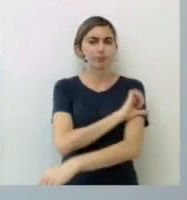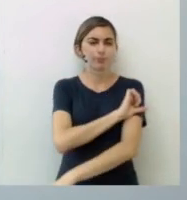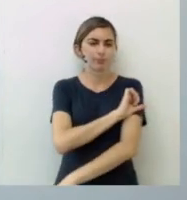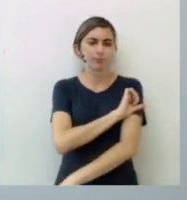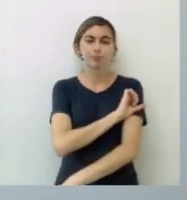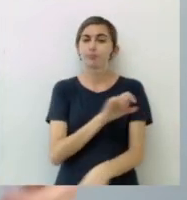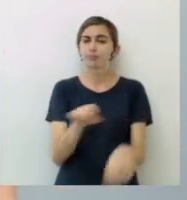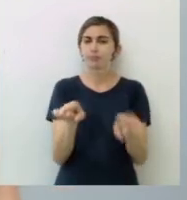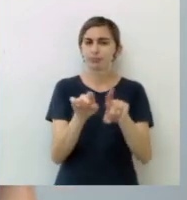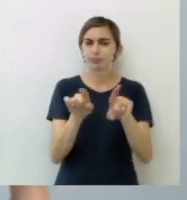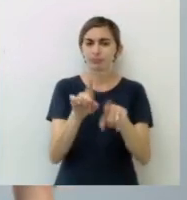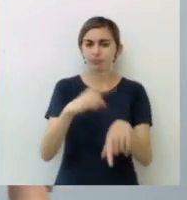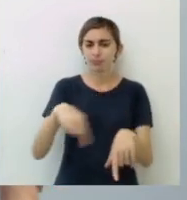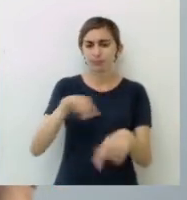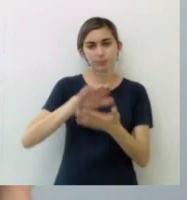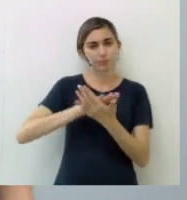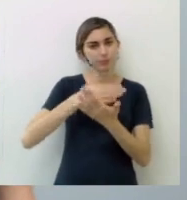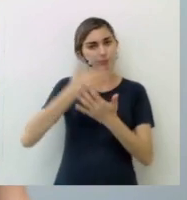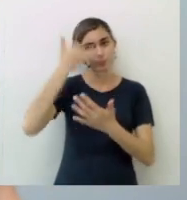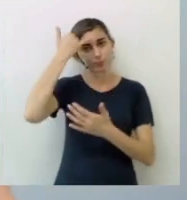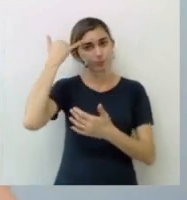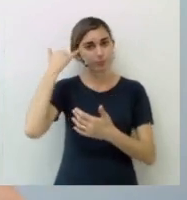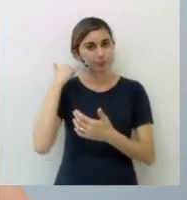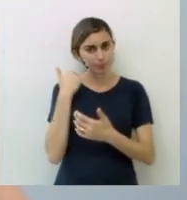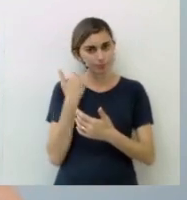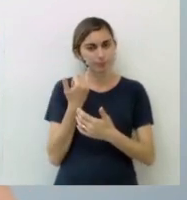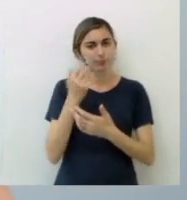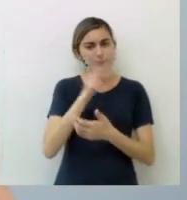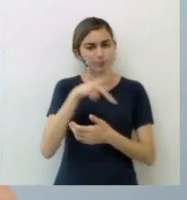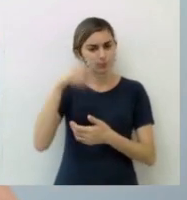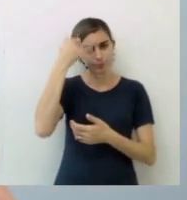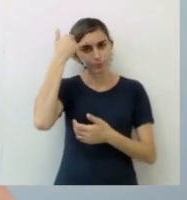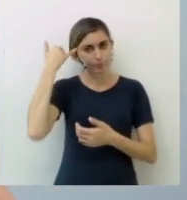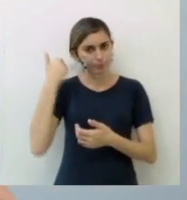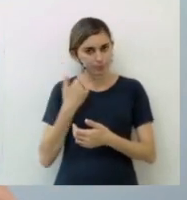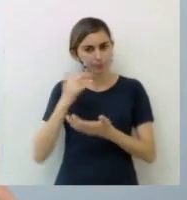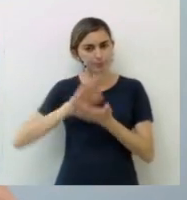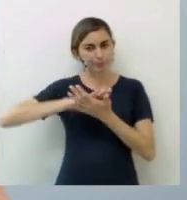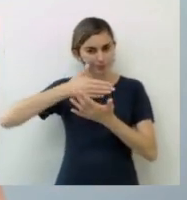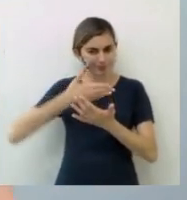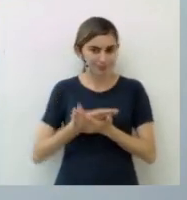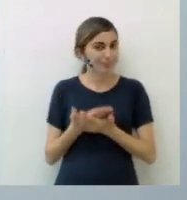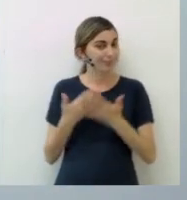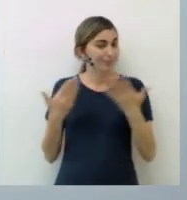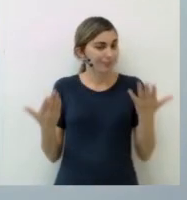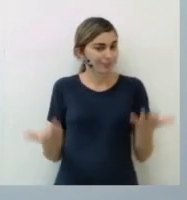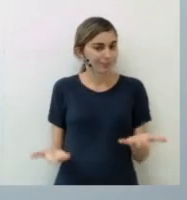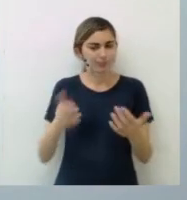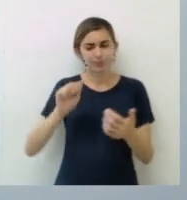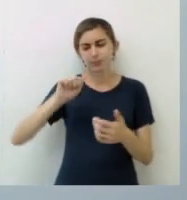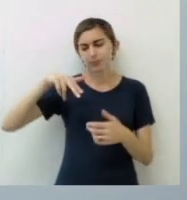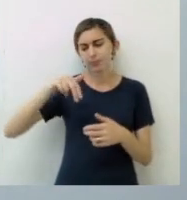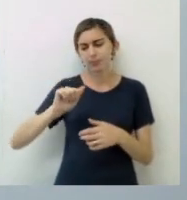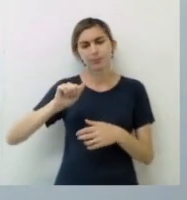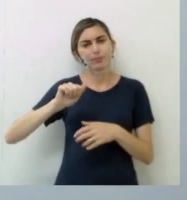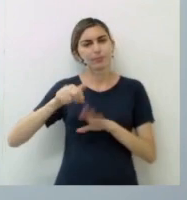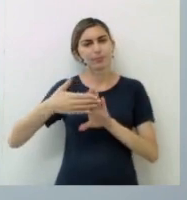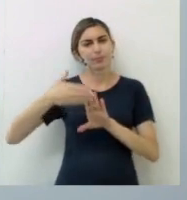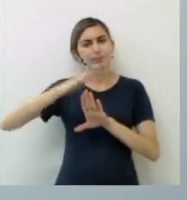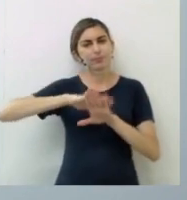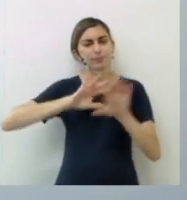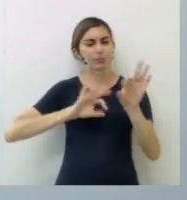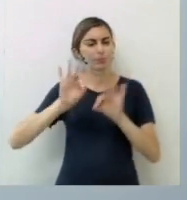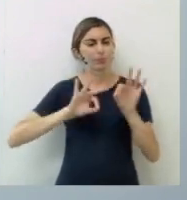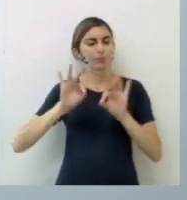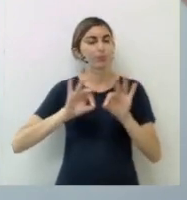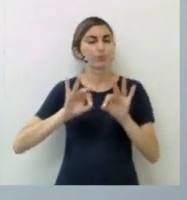e também a nossa professora intérprete de Libras, a professora Isabela Araújo e a Ana Macário do Som.